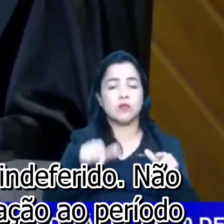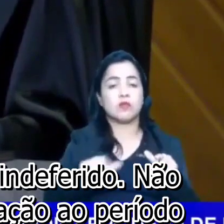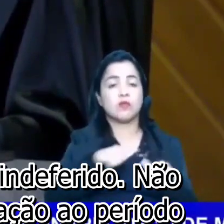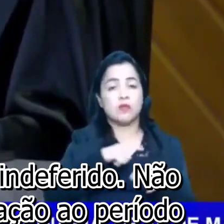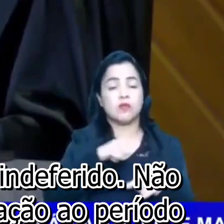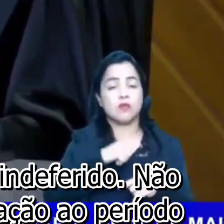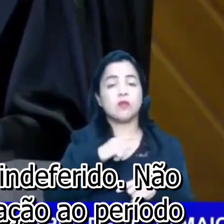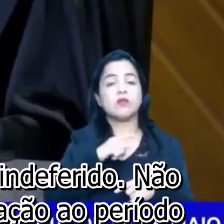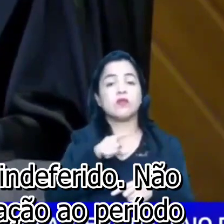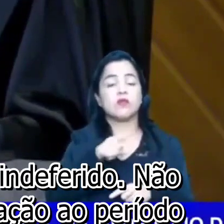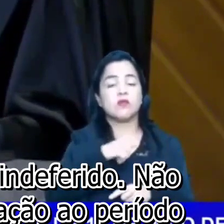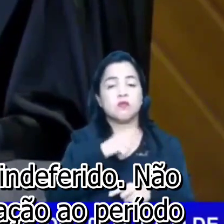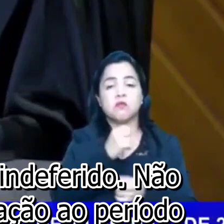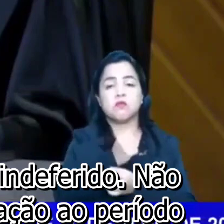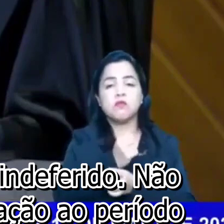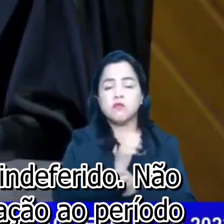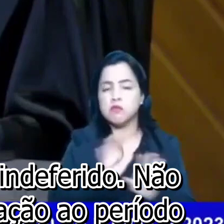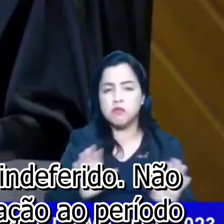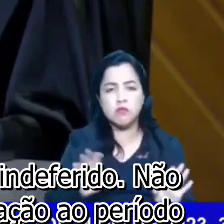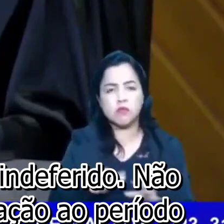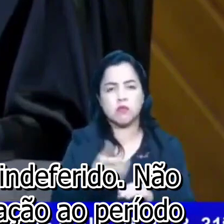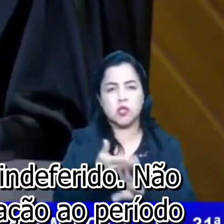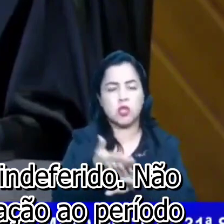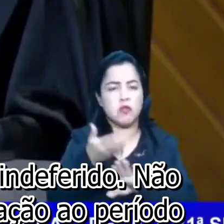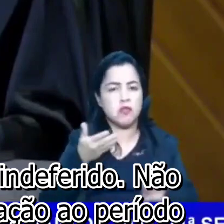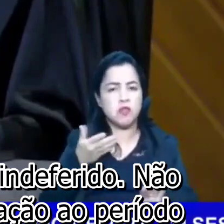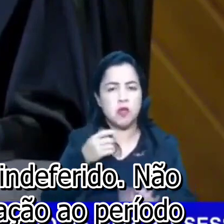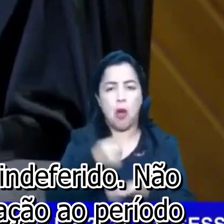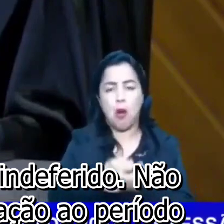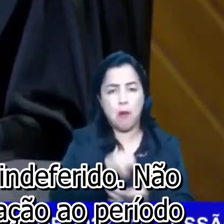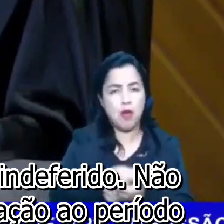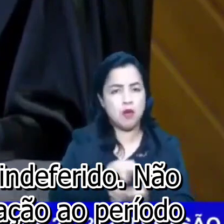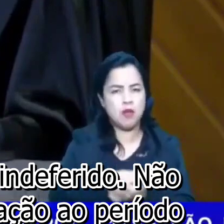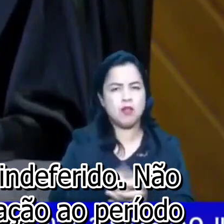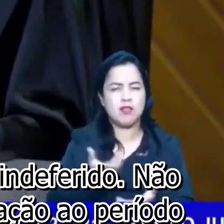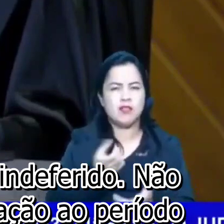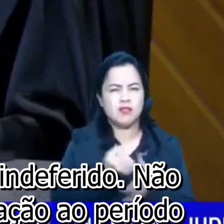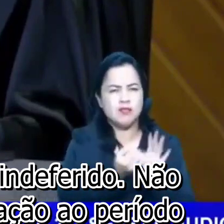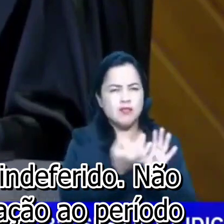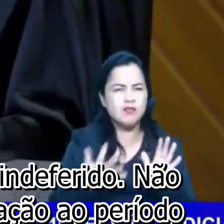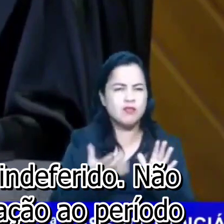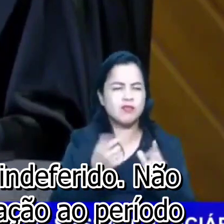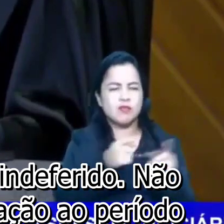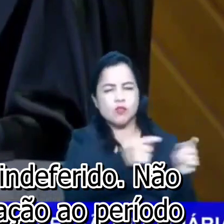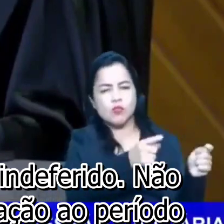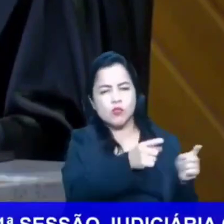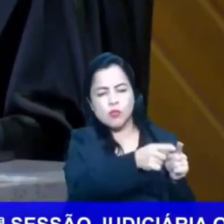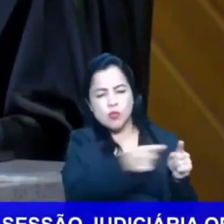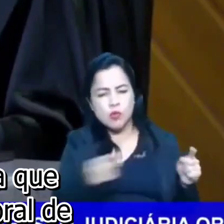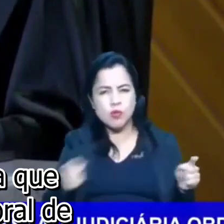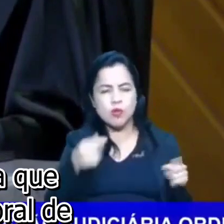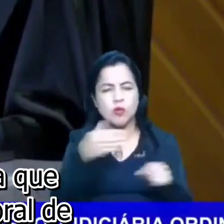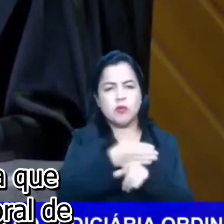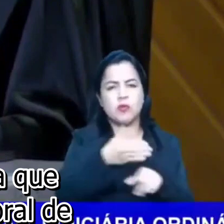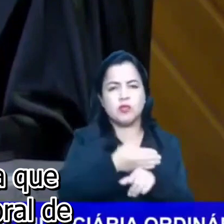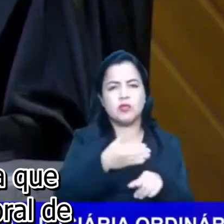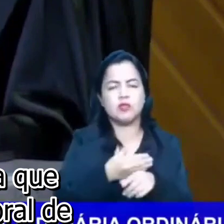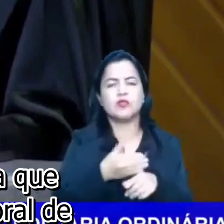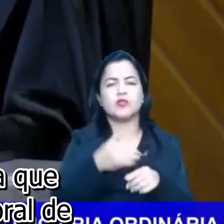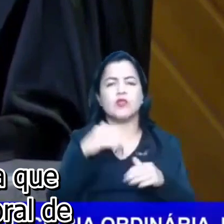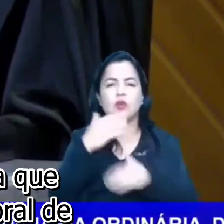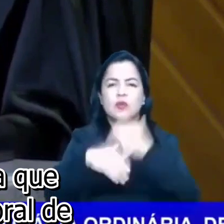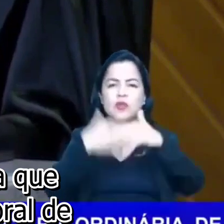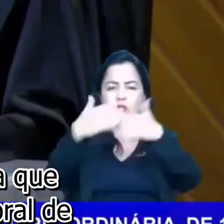tenha sido indeferido, não é afastada a sua obrigação de prestar contas em relação ao período em que participou do processo